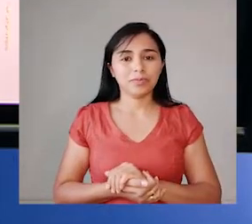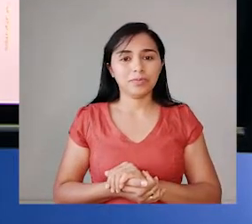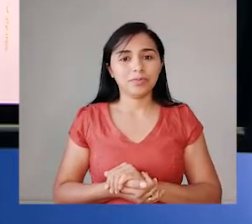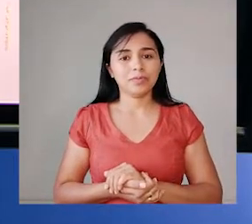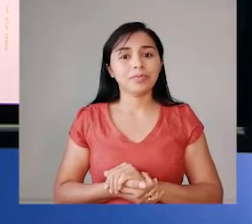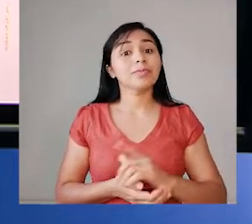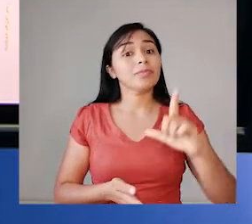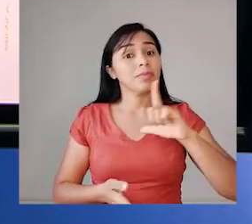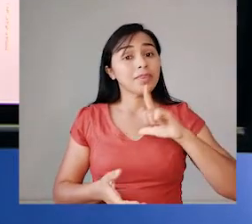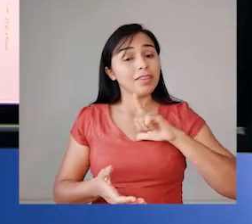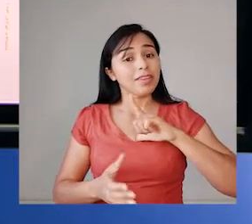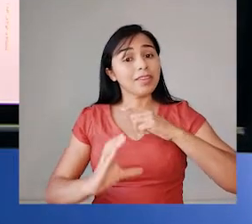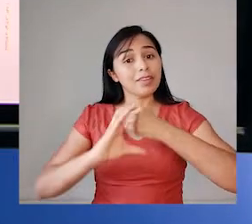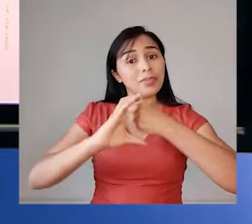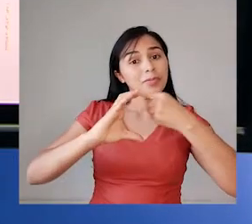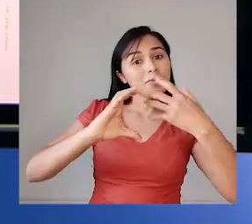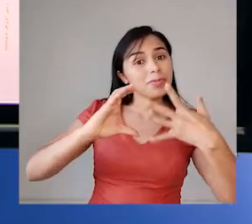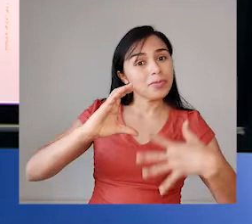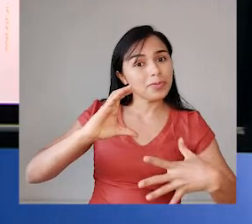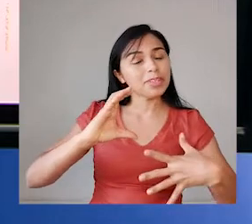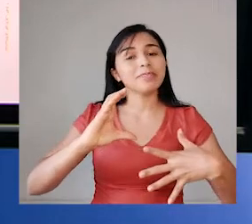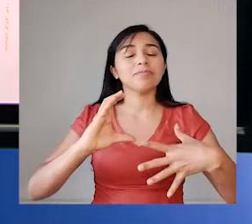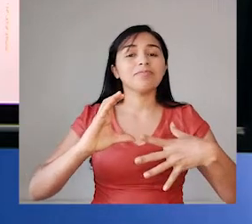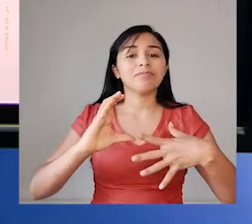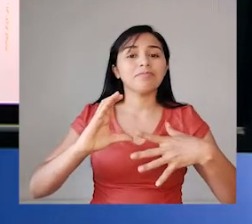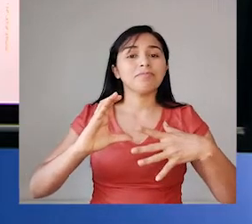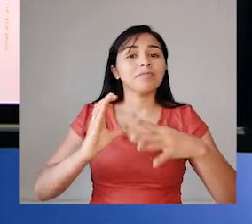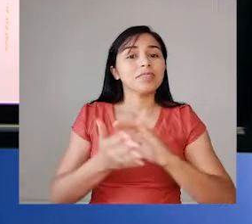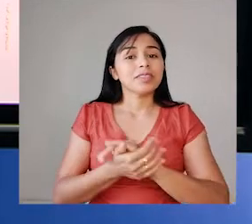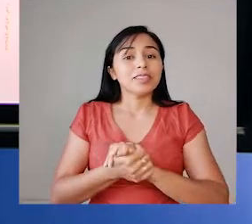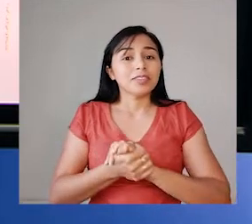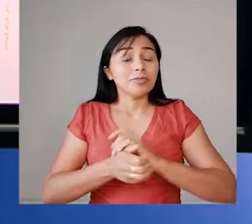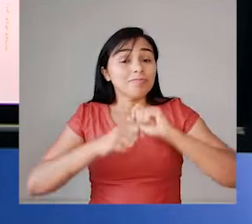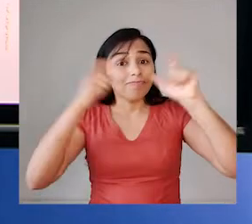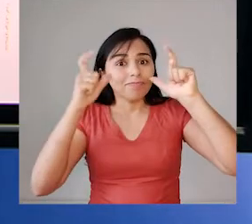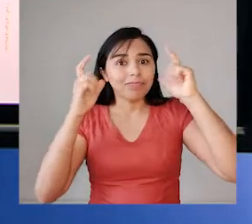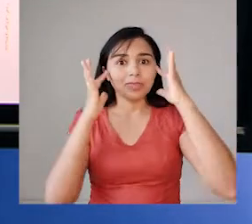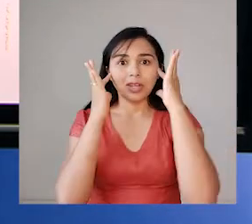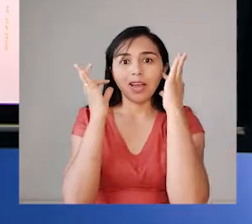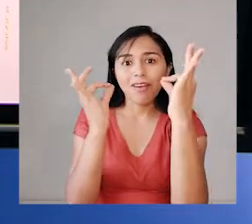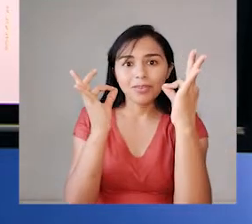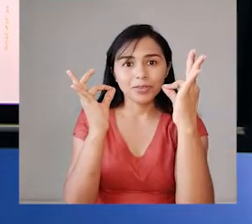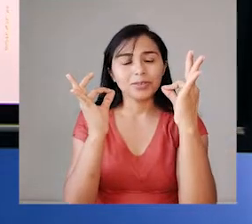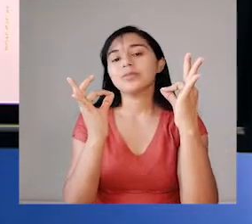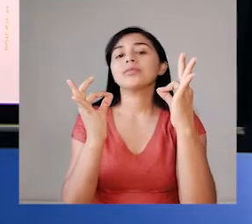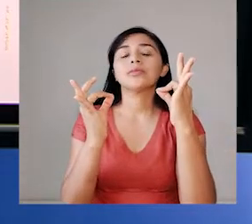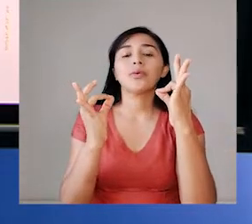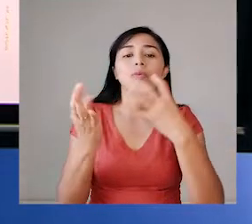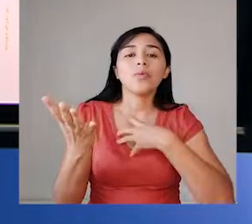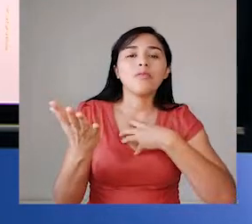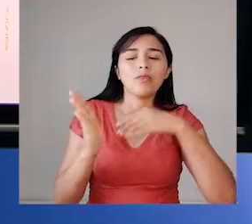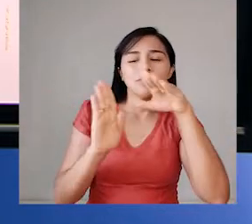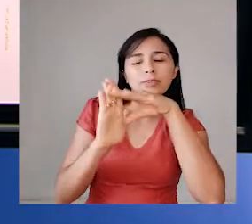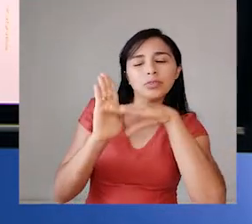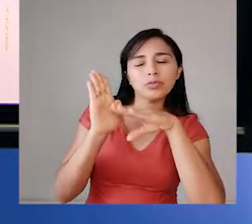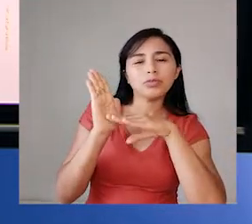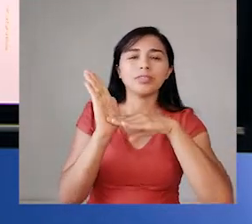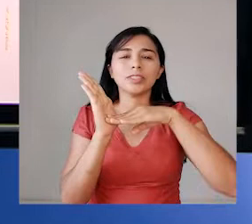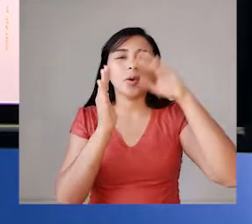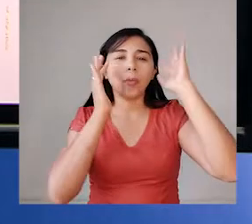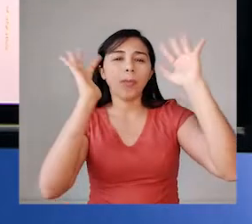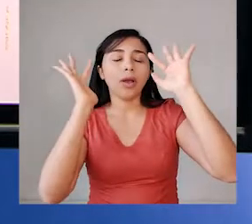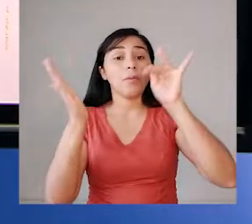característica de chamar a atenção como sugestão. Ele não te dá, por exemplo, um